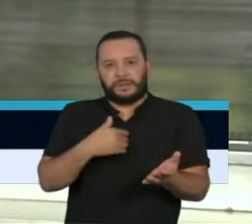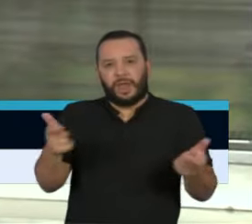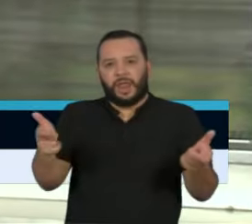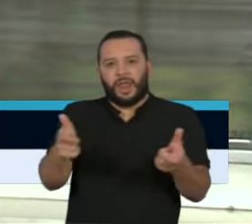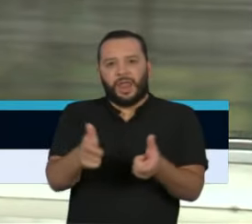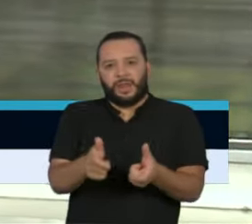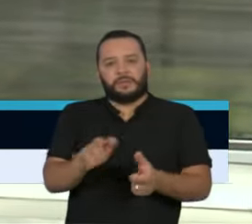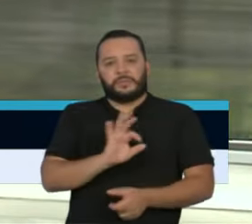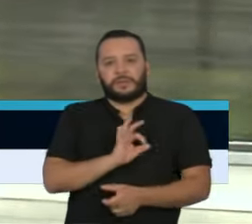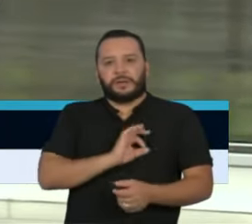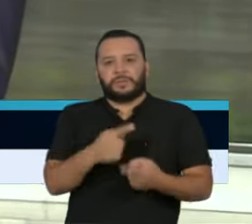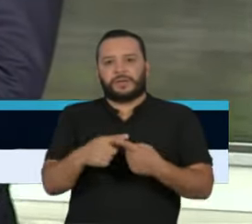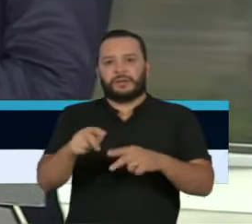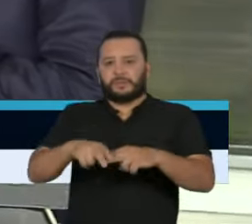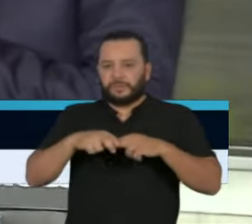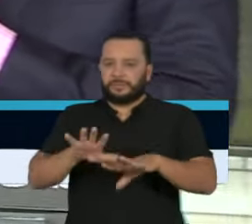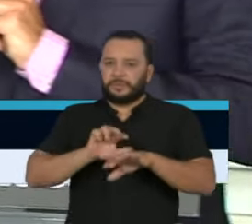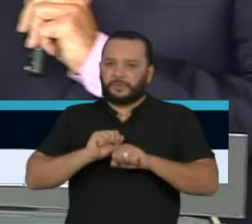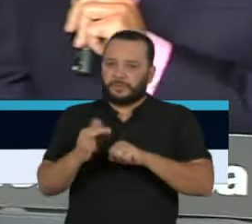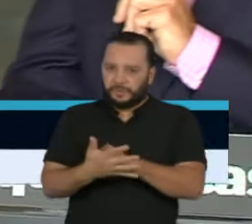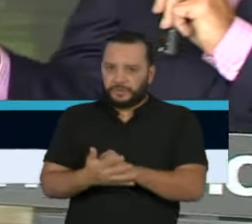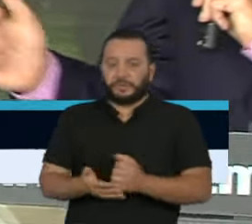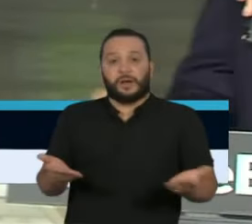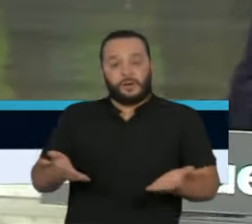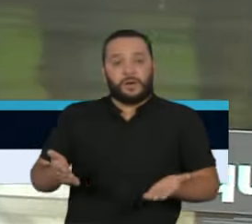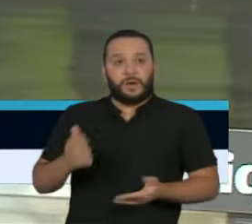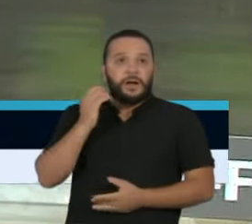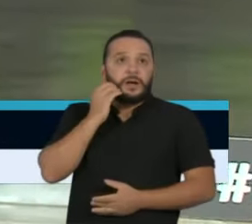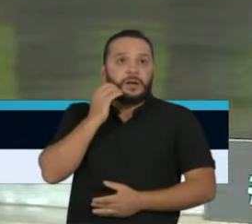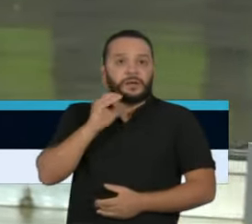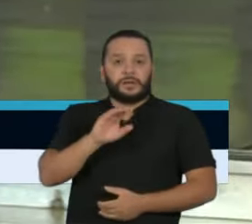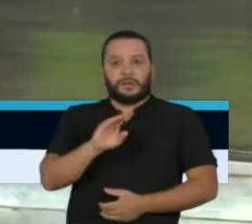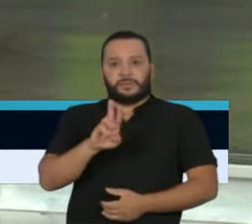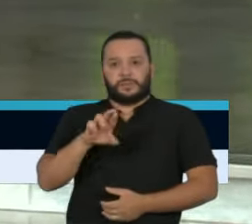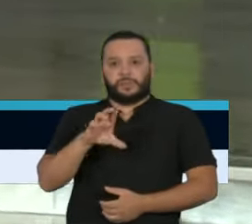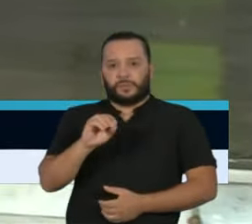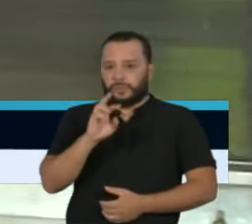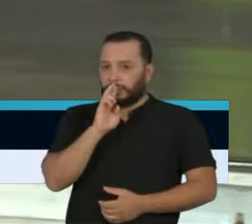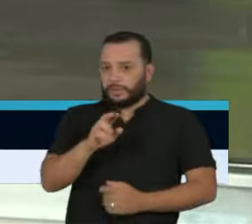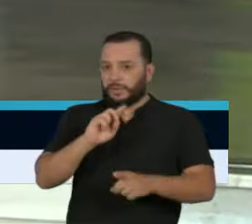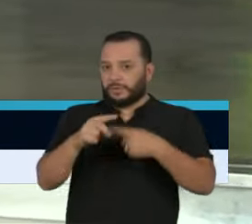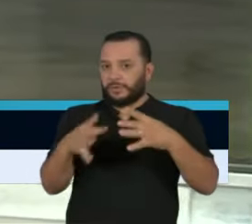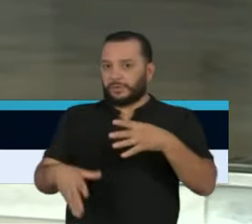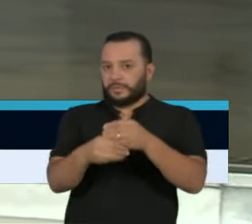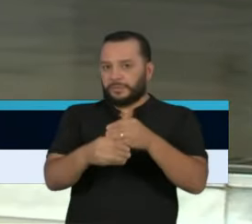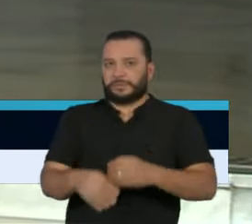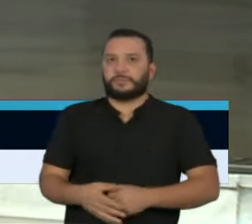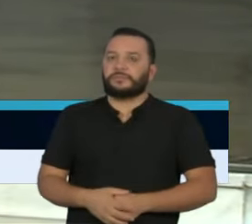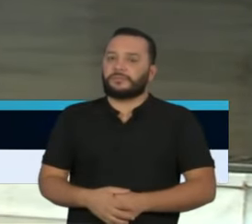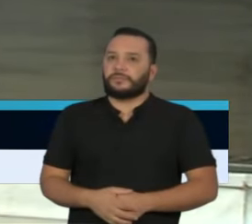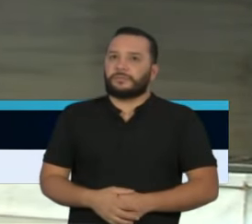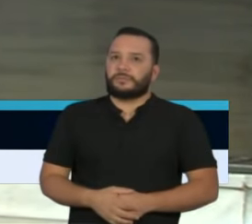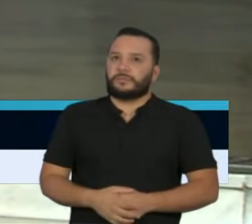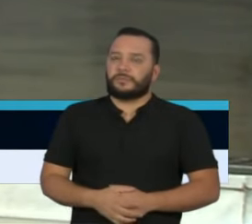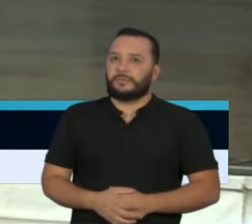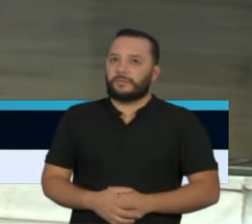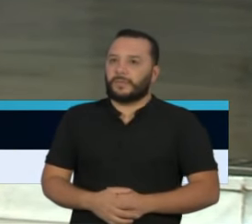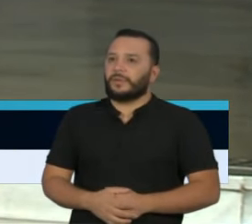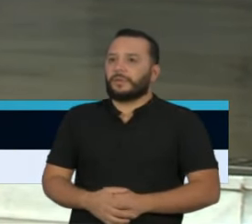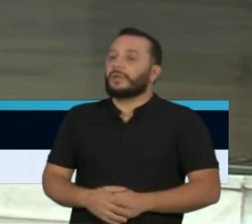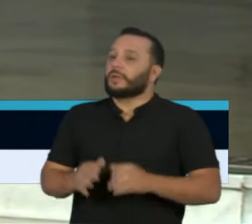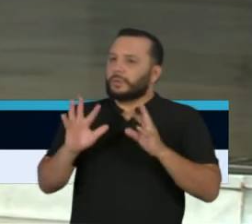Obrigado, Fábio. Eu, então, peço ao Bruno que comece a responder. Na sequência, complemento a resposta. Todas as